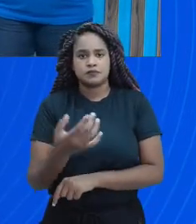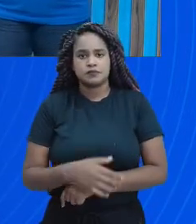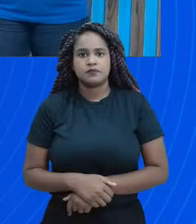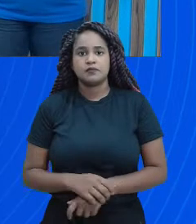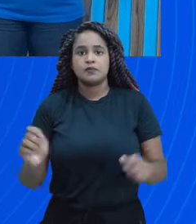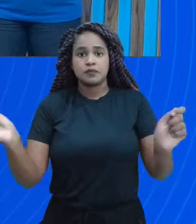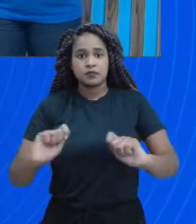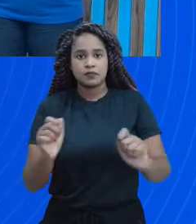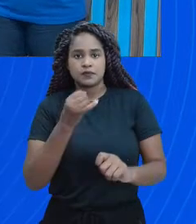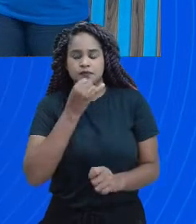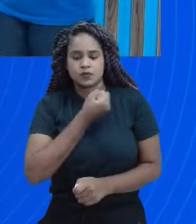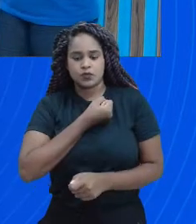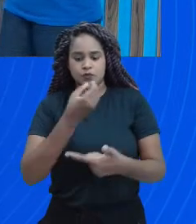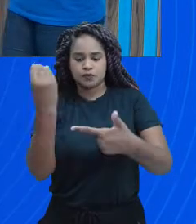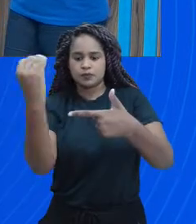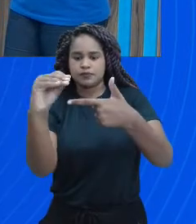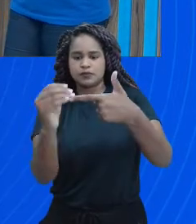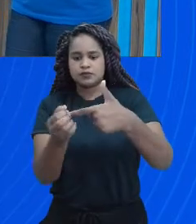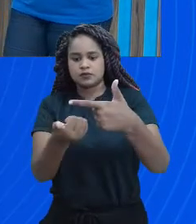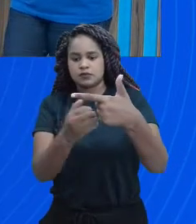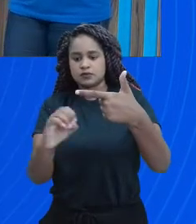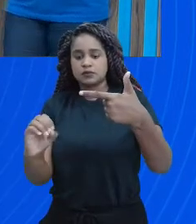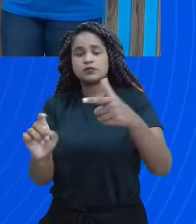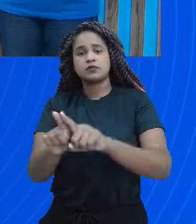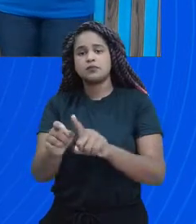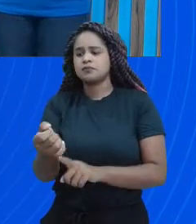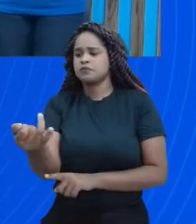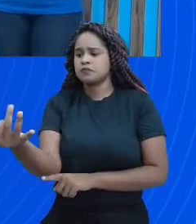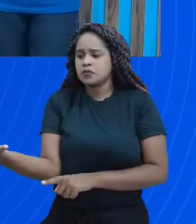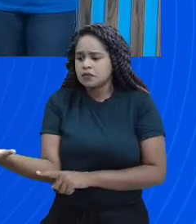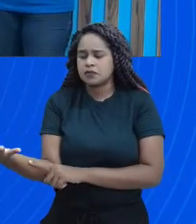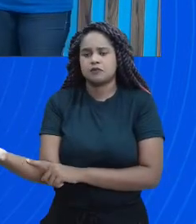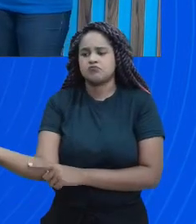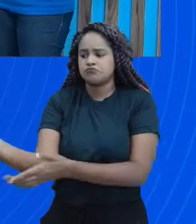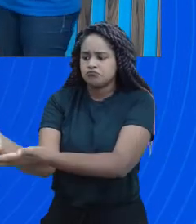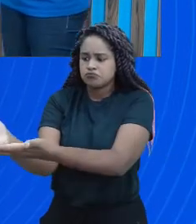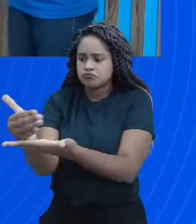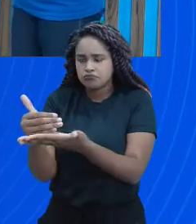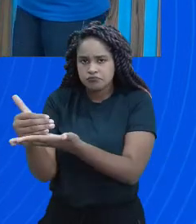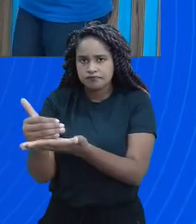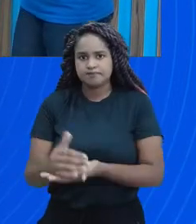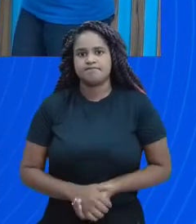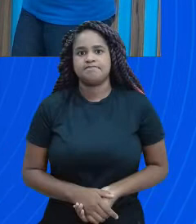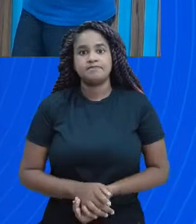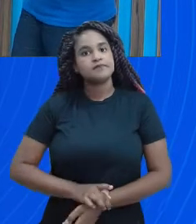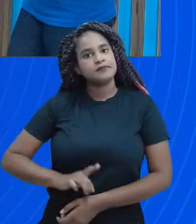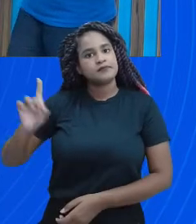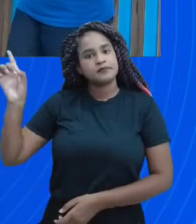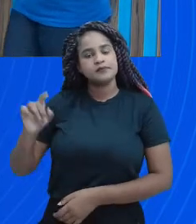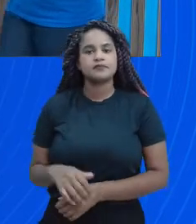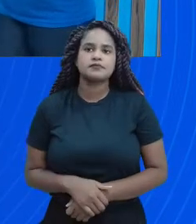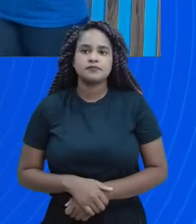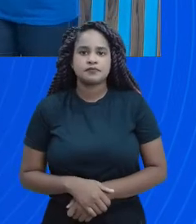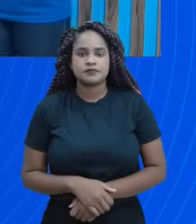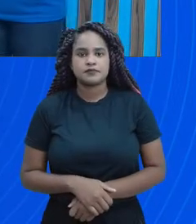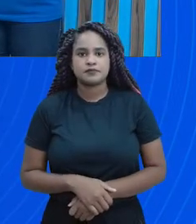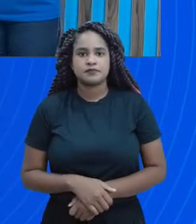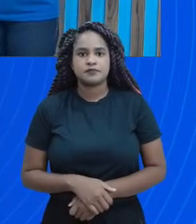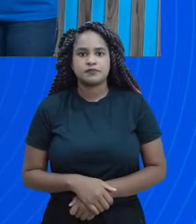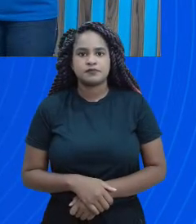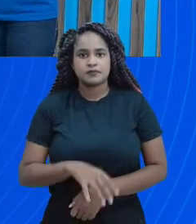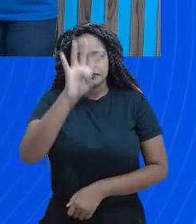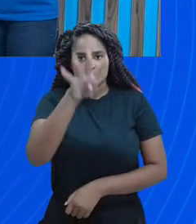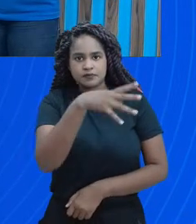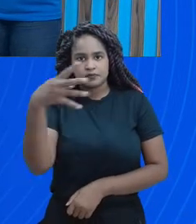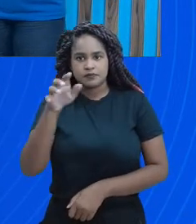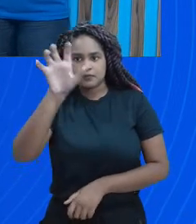um total em 100 partes e pegar algumas quantidades dessas partes. Aqui nesse caso, ó, de maneira espalhada, até para